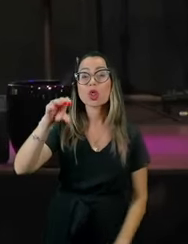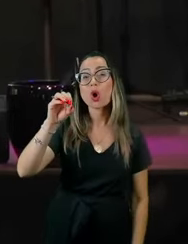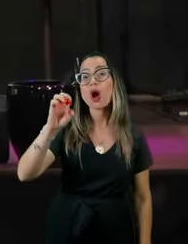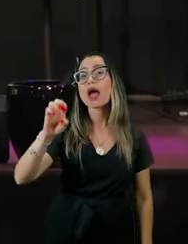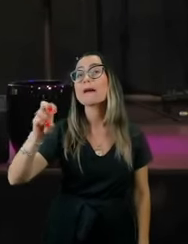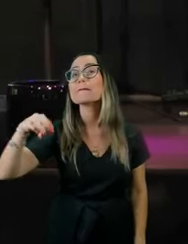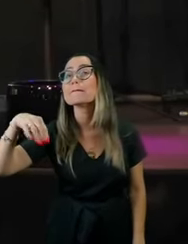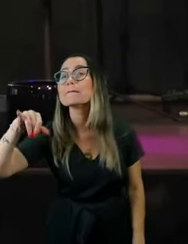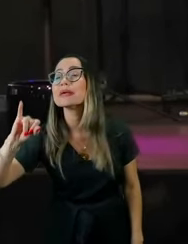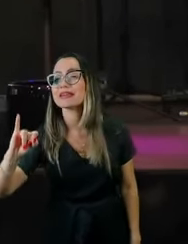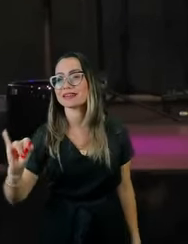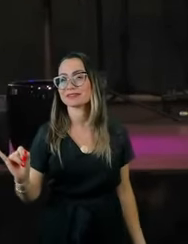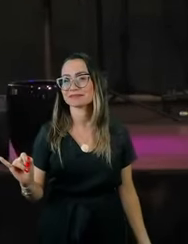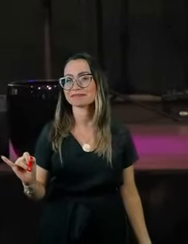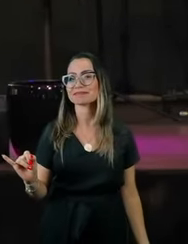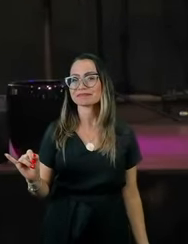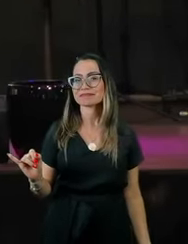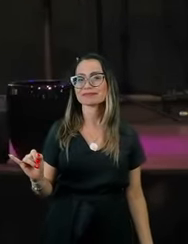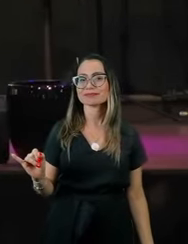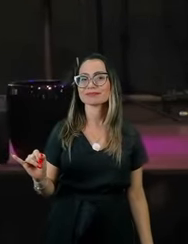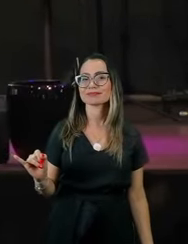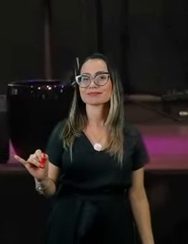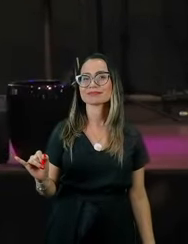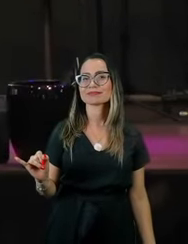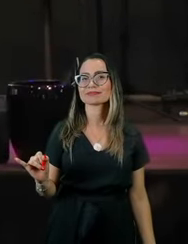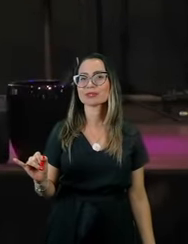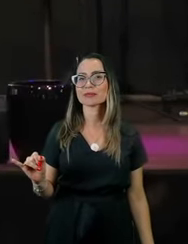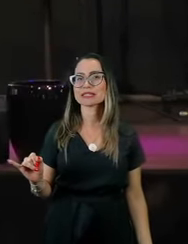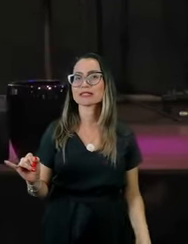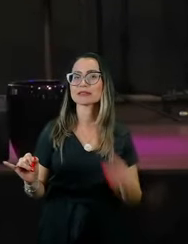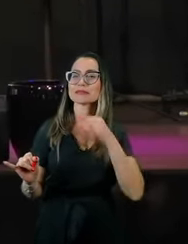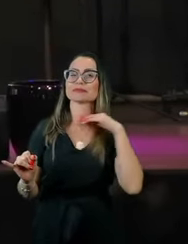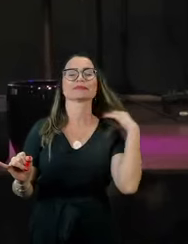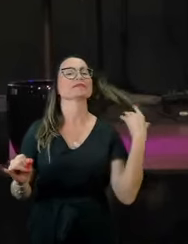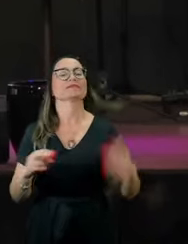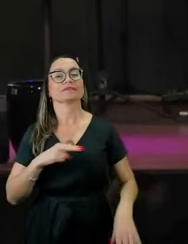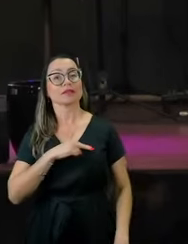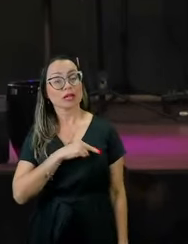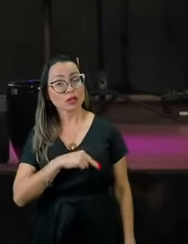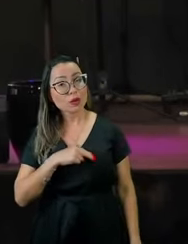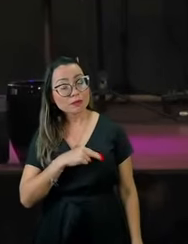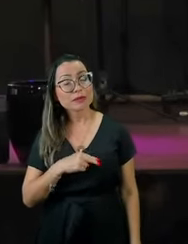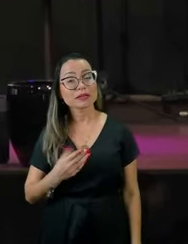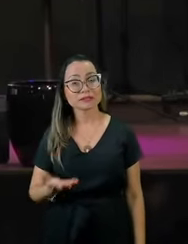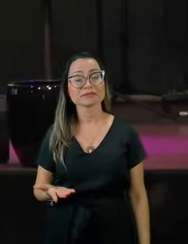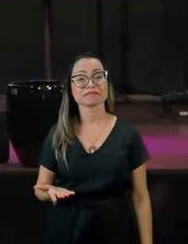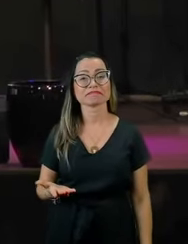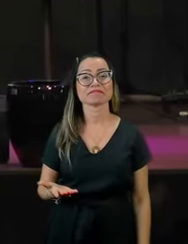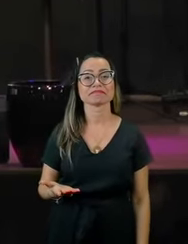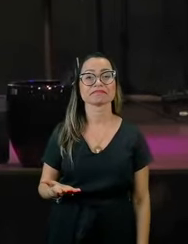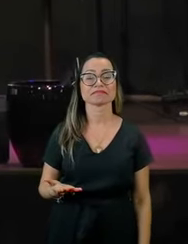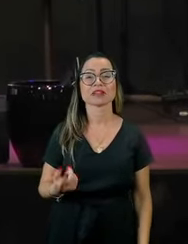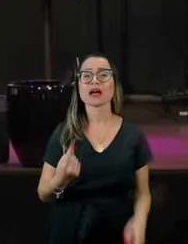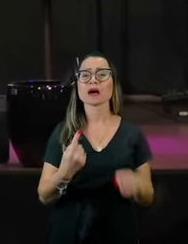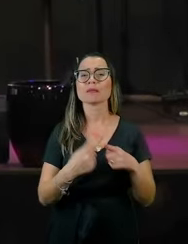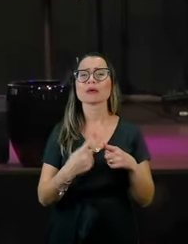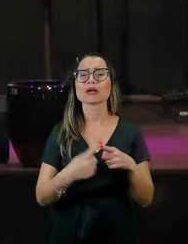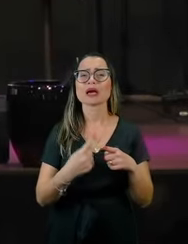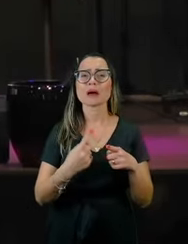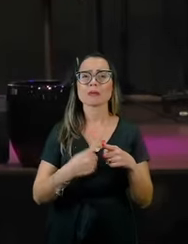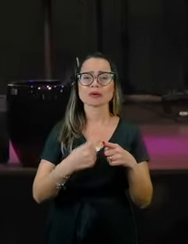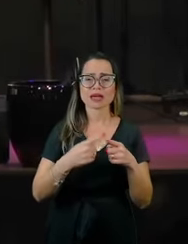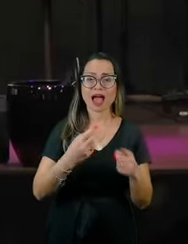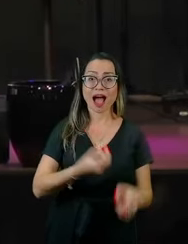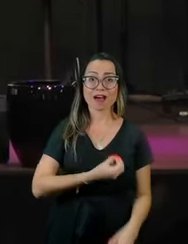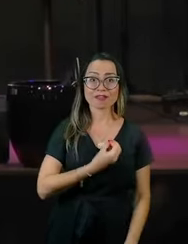E o fato dela não ter desistido de Noemi até o fim, não ter se desconectado, foi pontual para a reconstrução da vida de